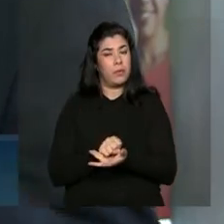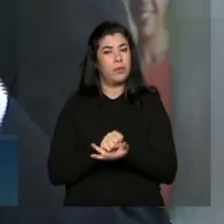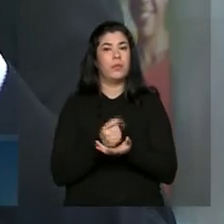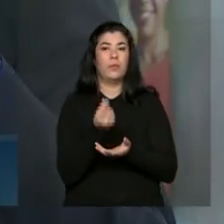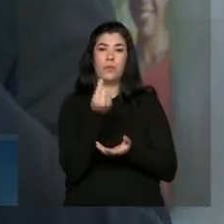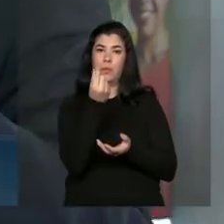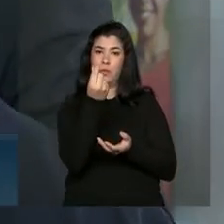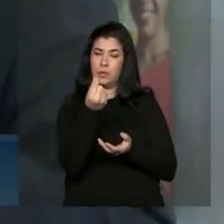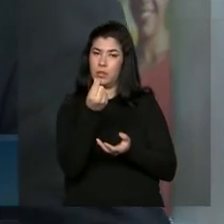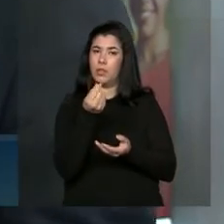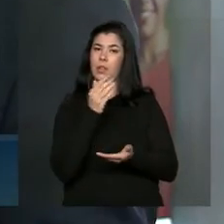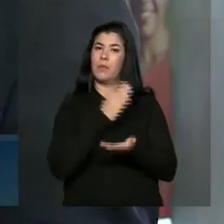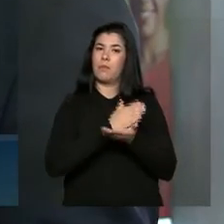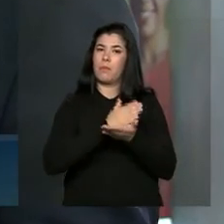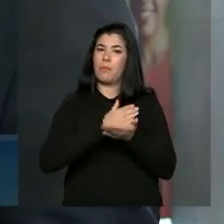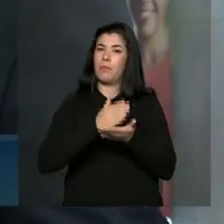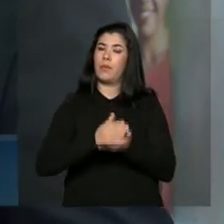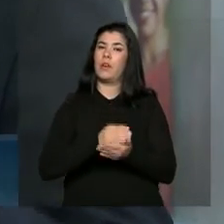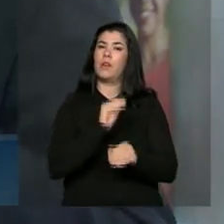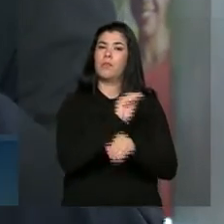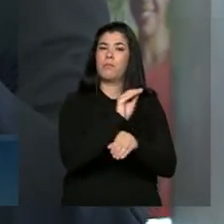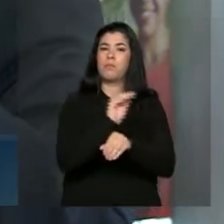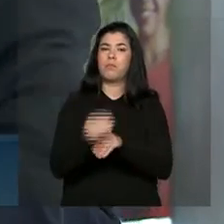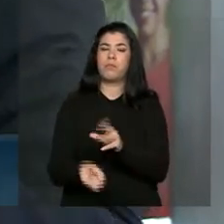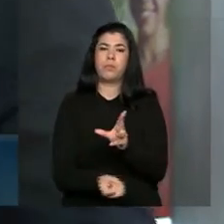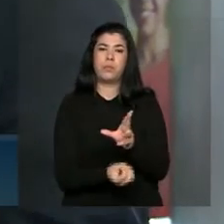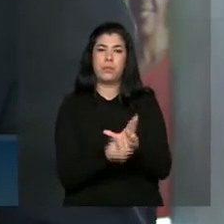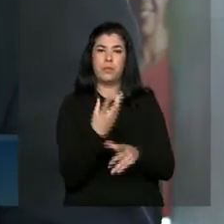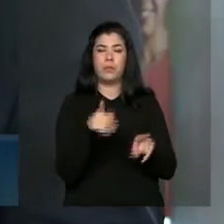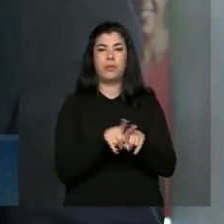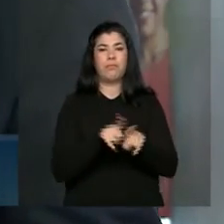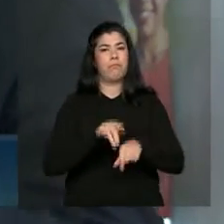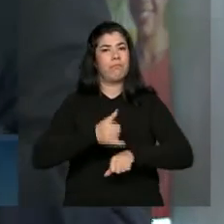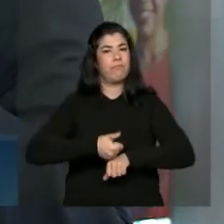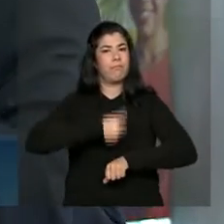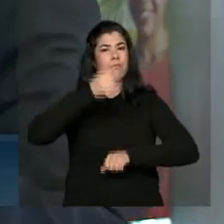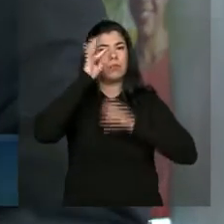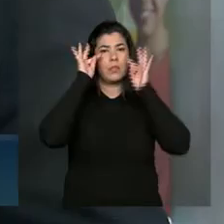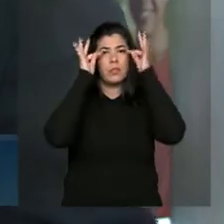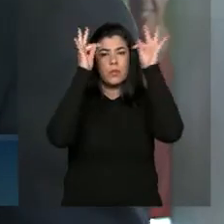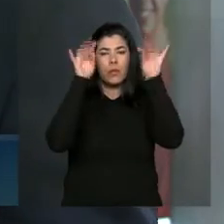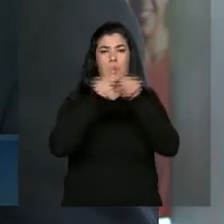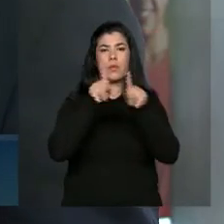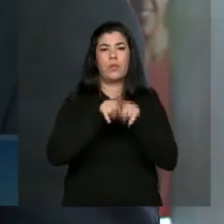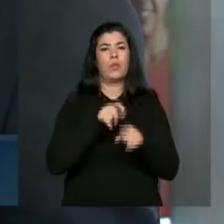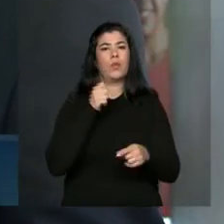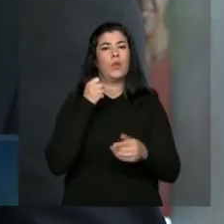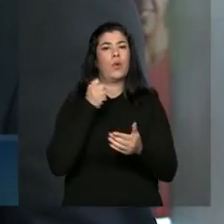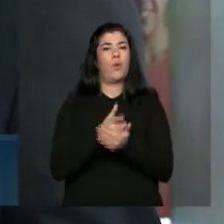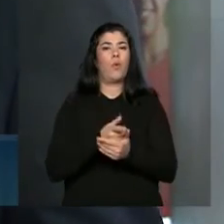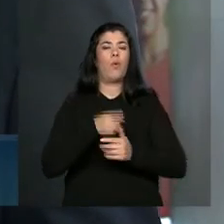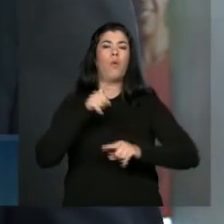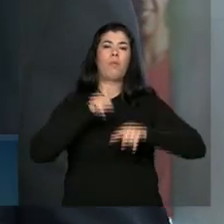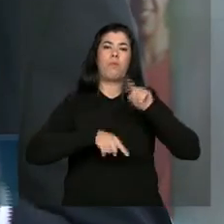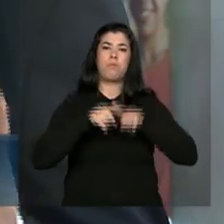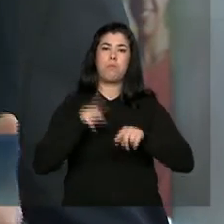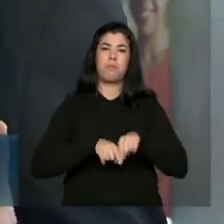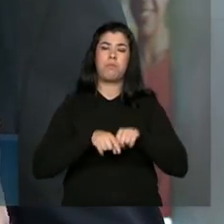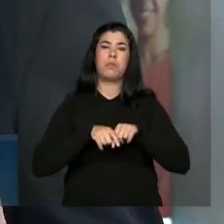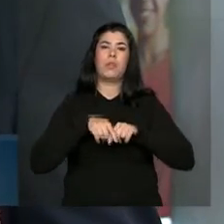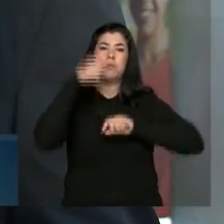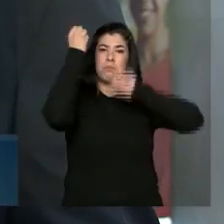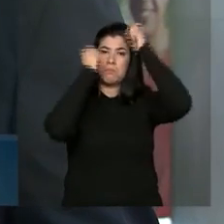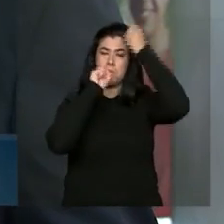recursos para financiar as lavouras, para fazer investimento, para a compra de equipamentos. E nós estamos com